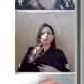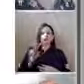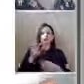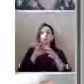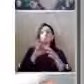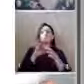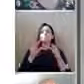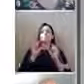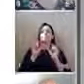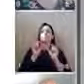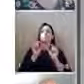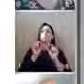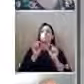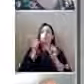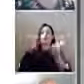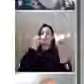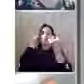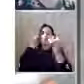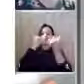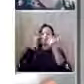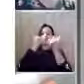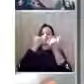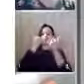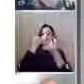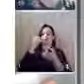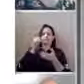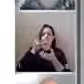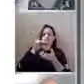conter informações, ou registrar informações